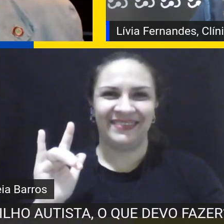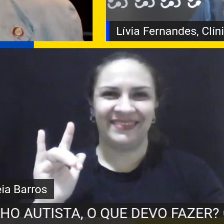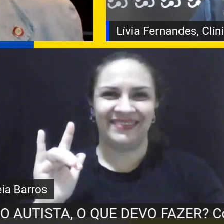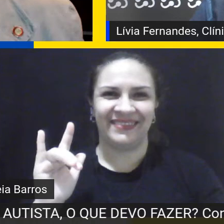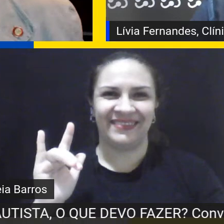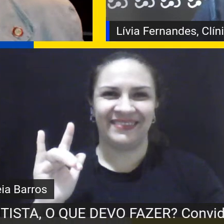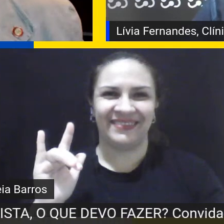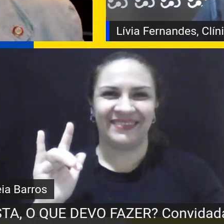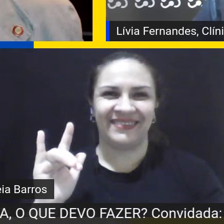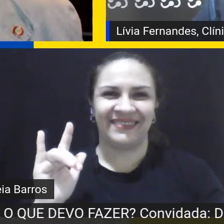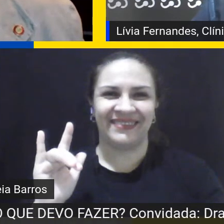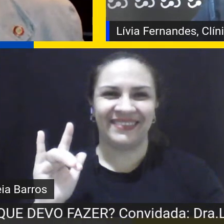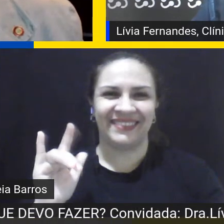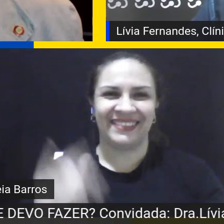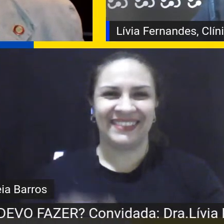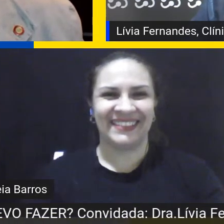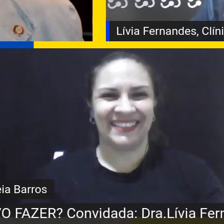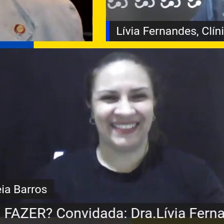Aí.